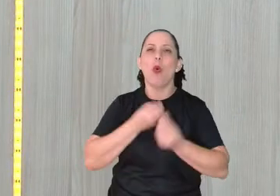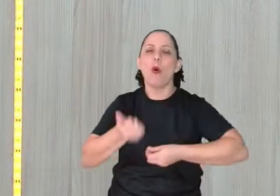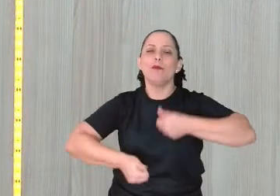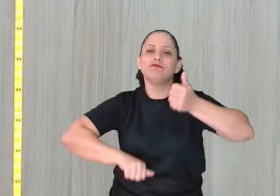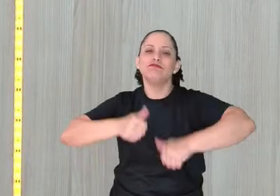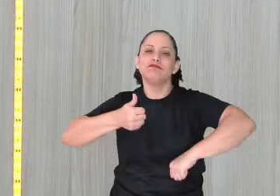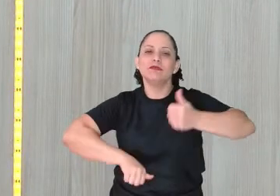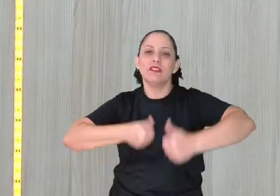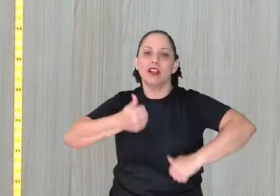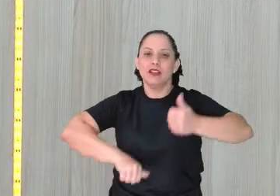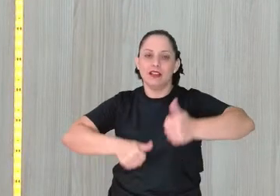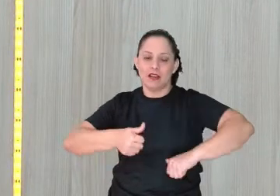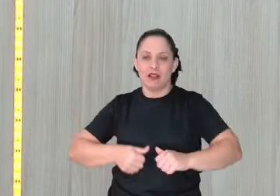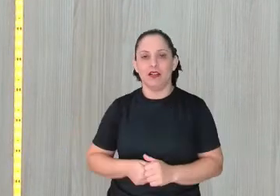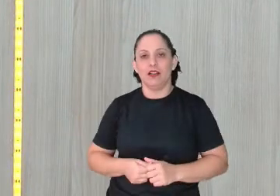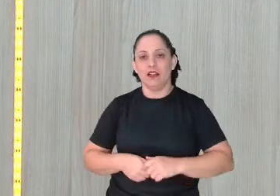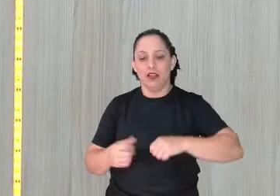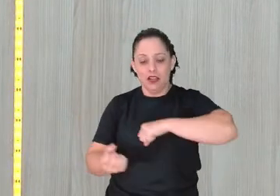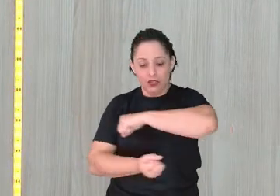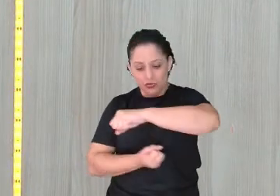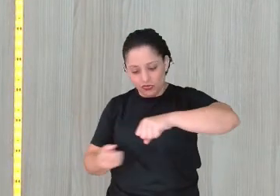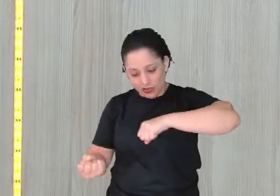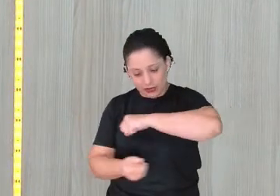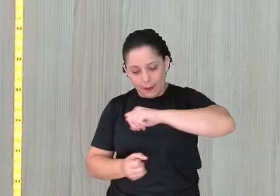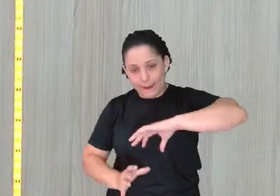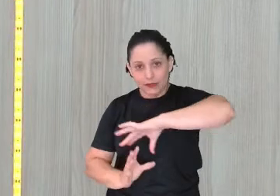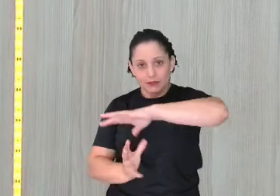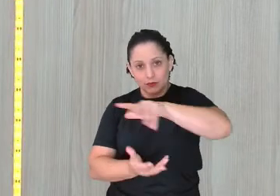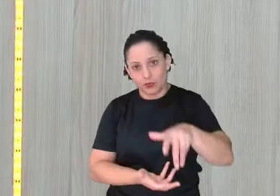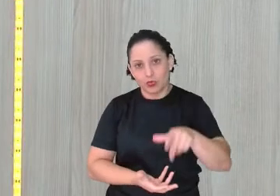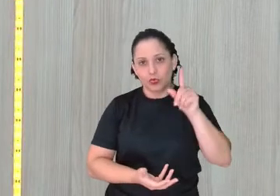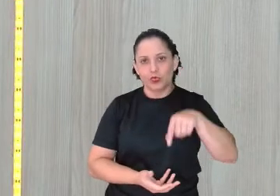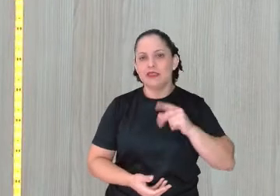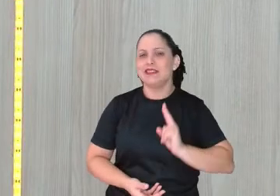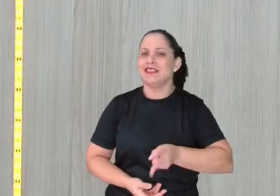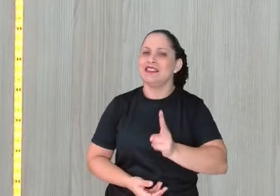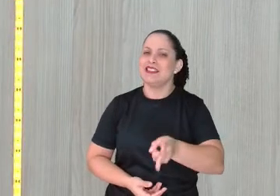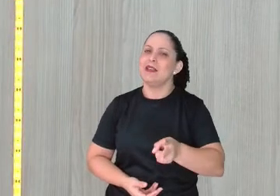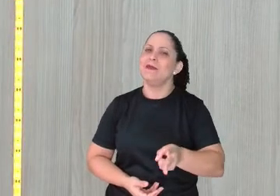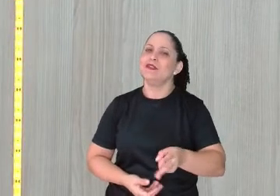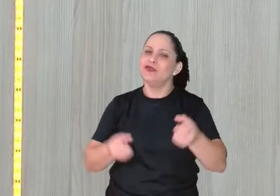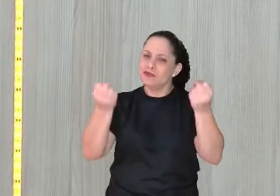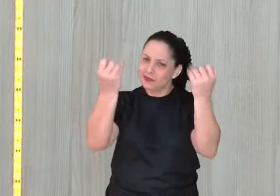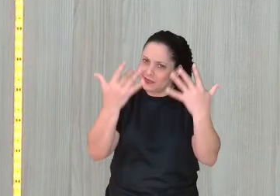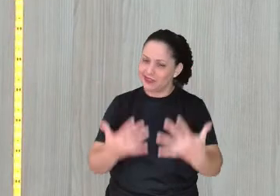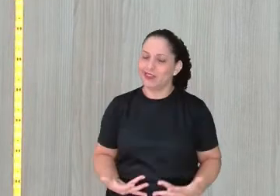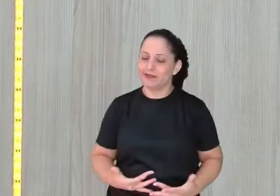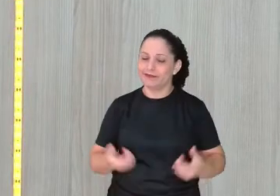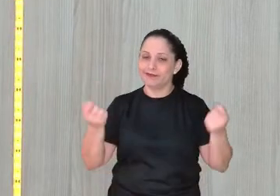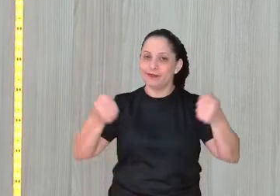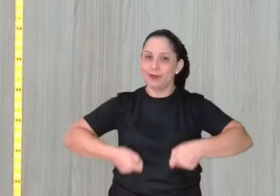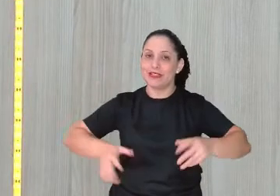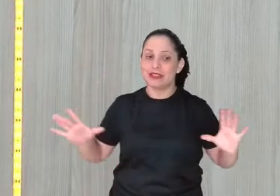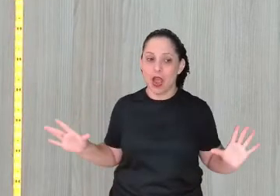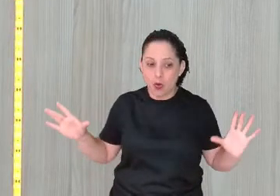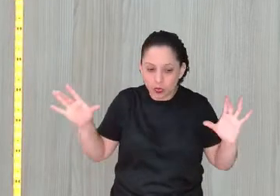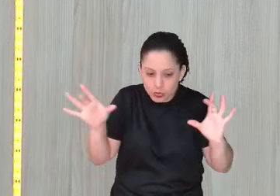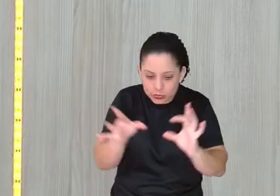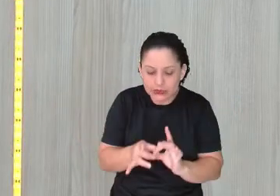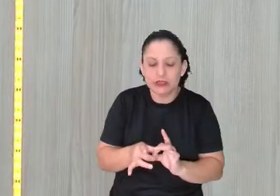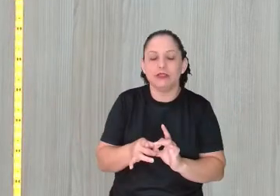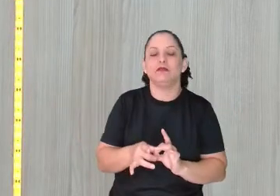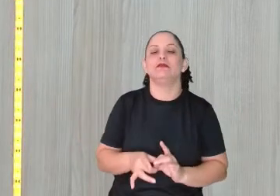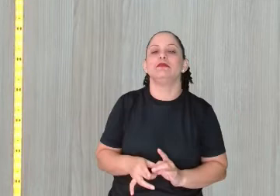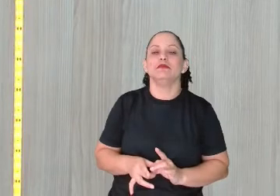a sustentabilidade é uma coisa que a gente sempre pontua, reforça isso aqui. A sustentabilidade, ela precisa unir, né? Ela